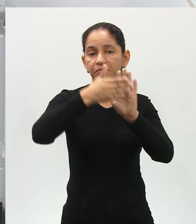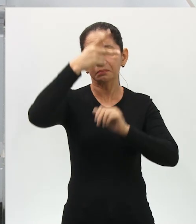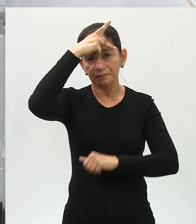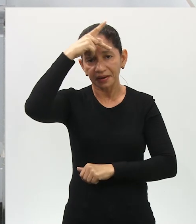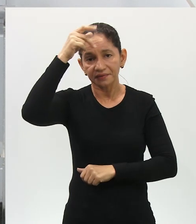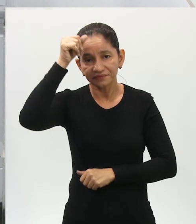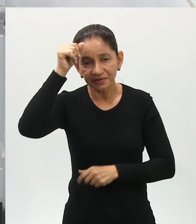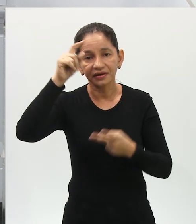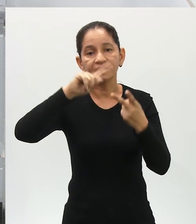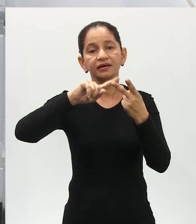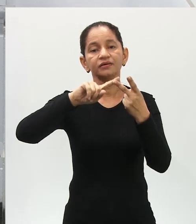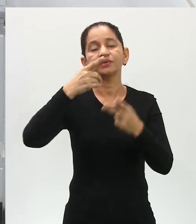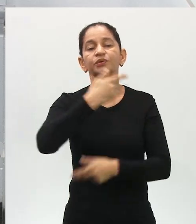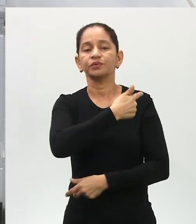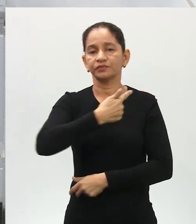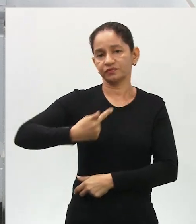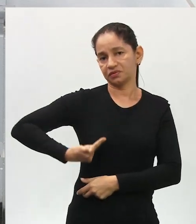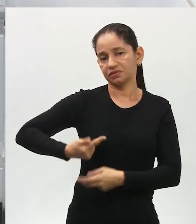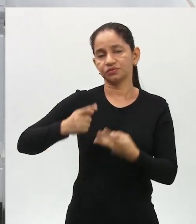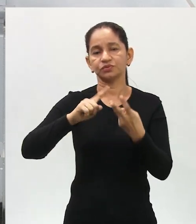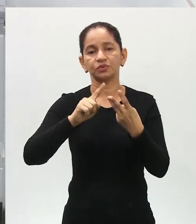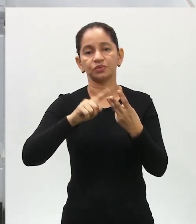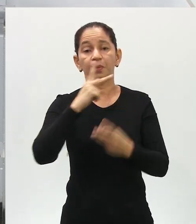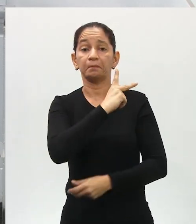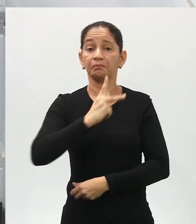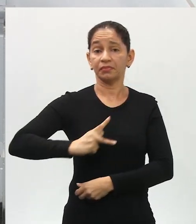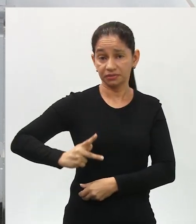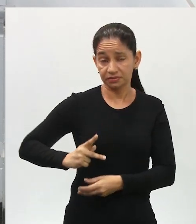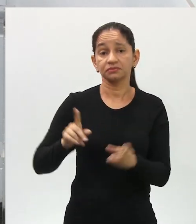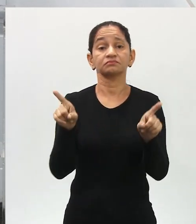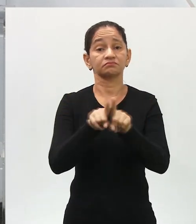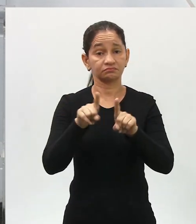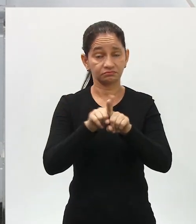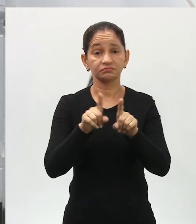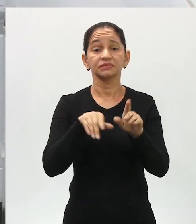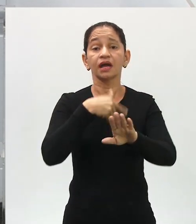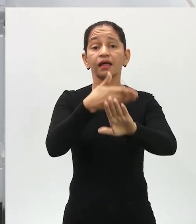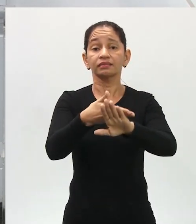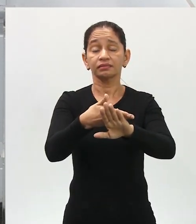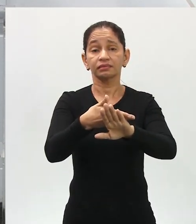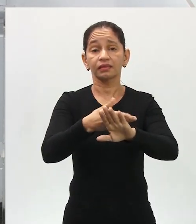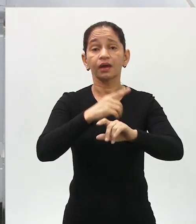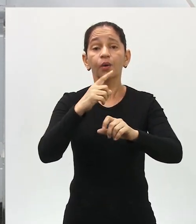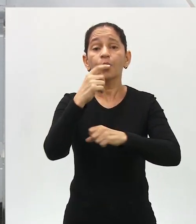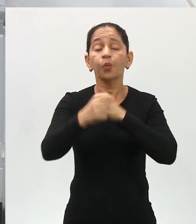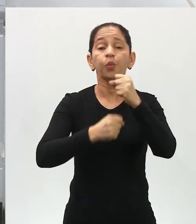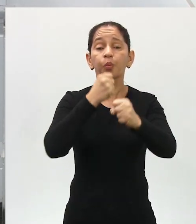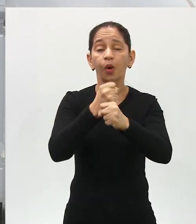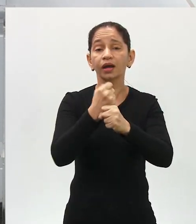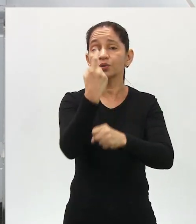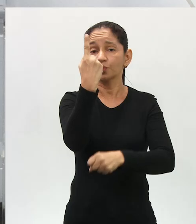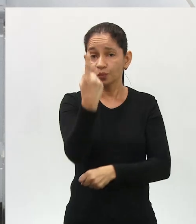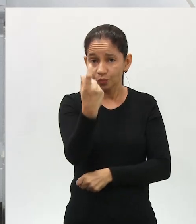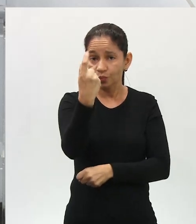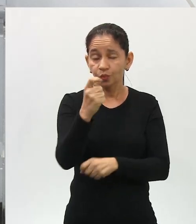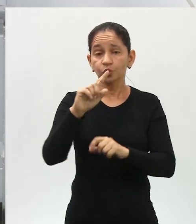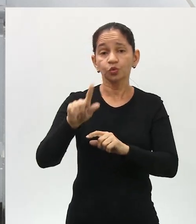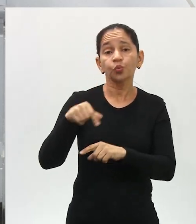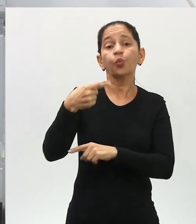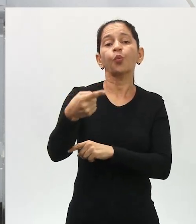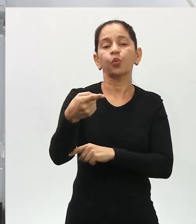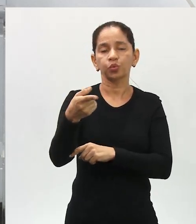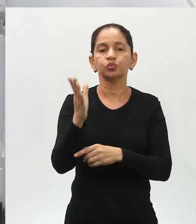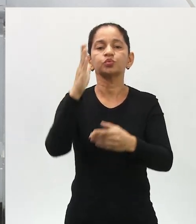do prefeito, do governador, do presidente, tá? E ele vai até o final do primeiro mandato